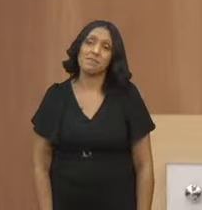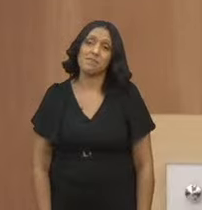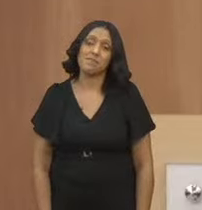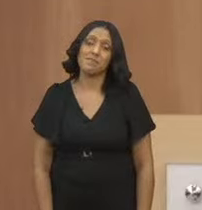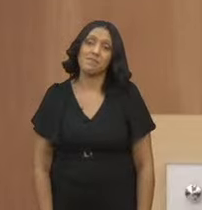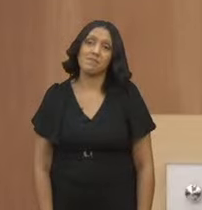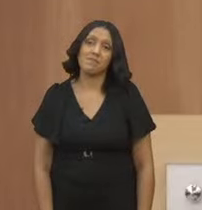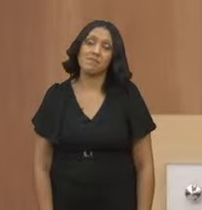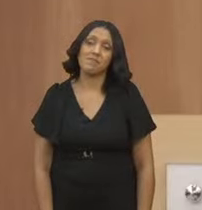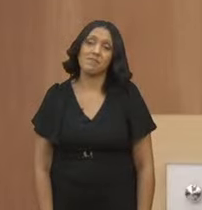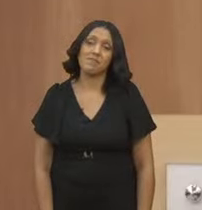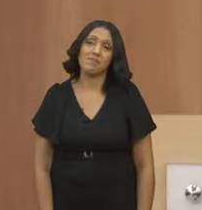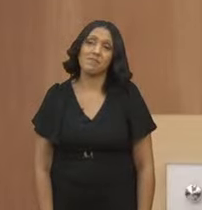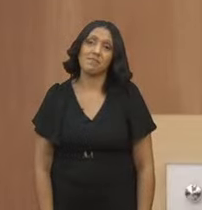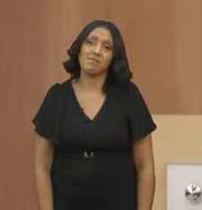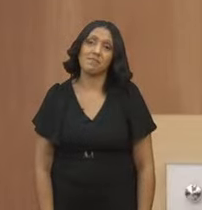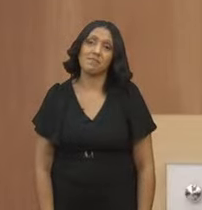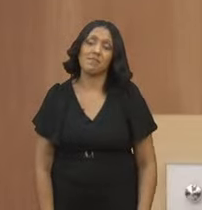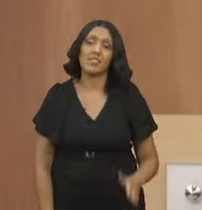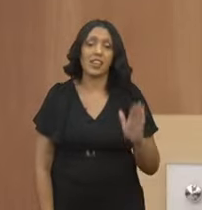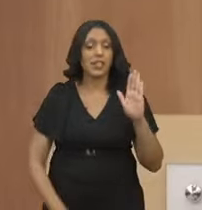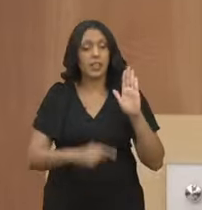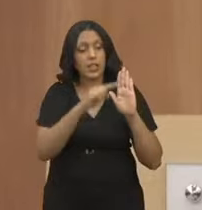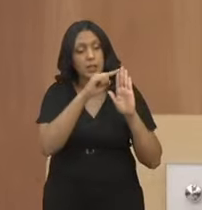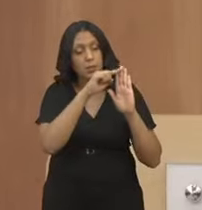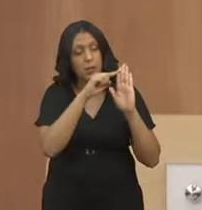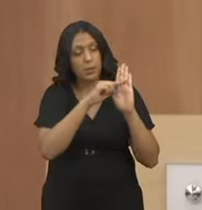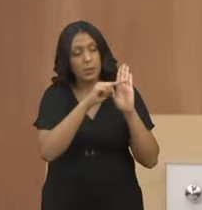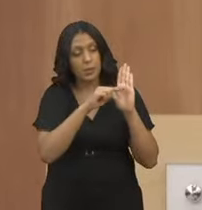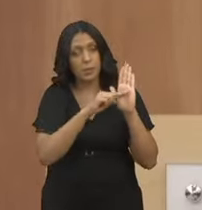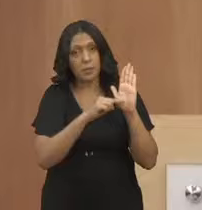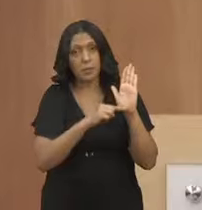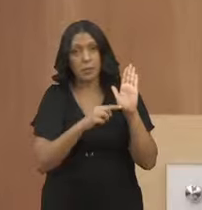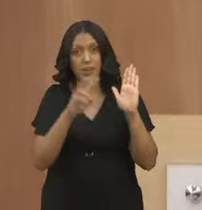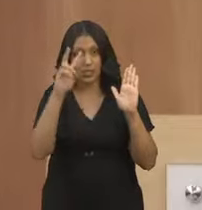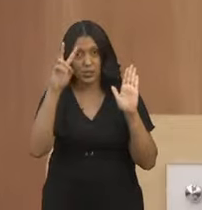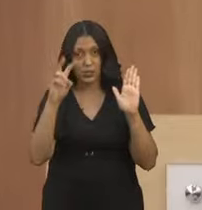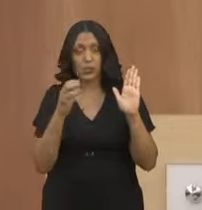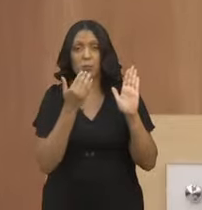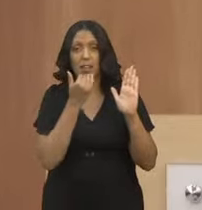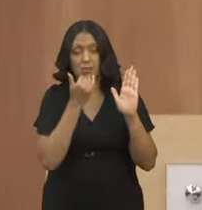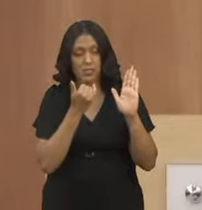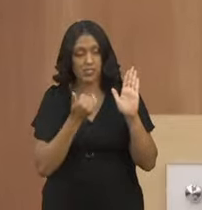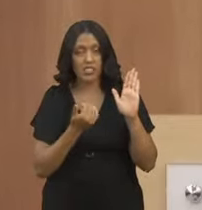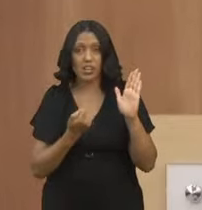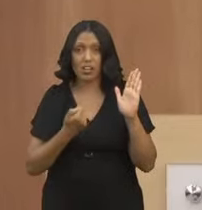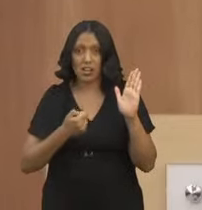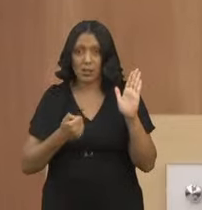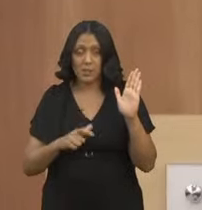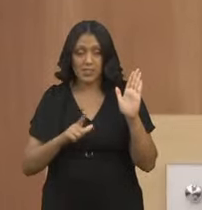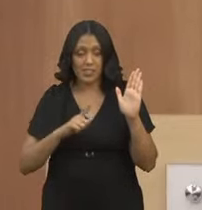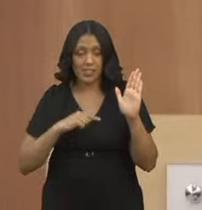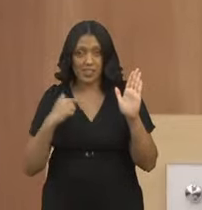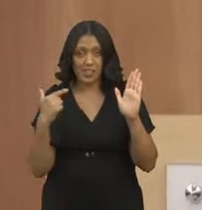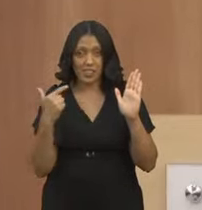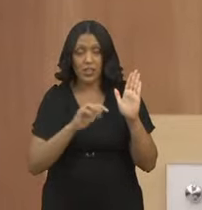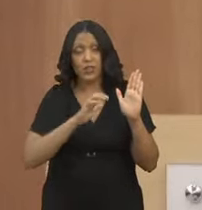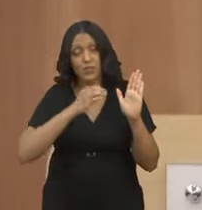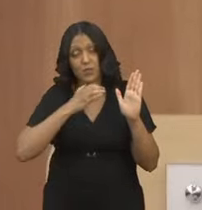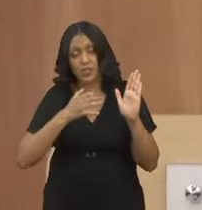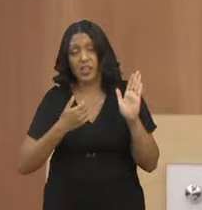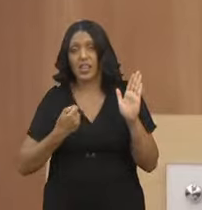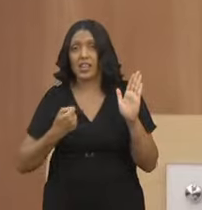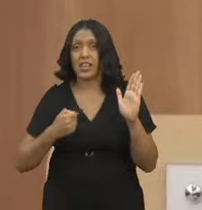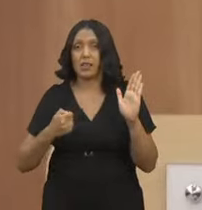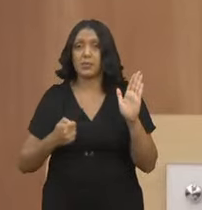Mas o cardápio ele tem que respeitar, primeiro, as tradições culturais do local em que a gente está inserido. Isso está na Política Nacional de Alimentação Escolar.